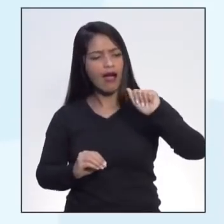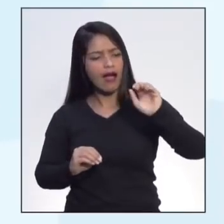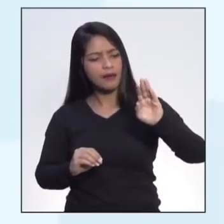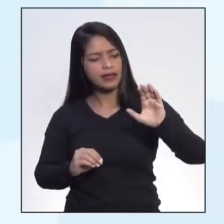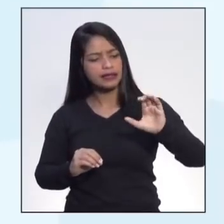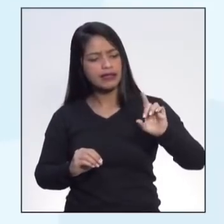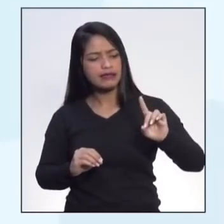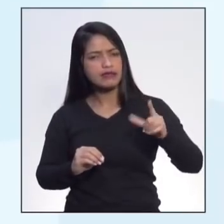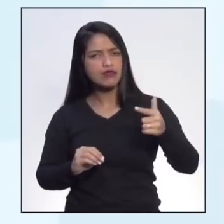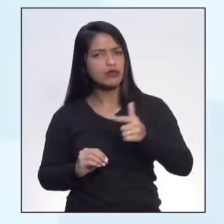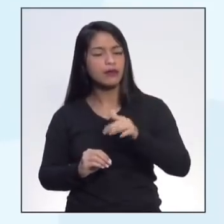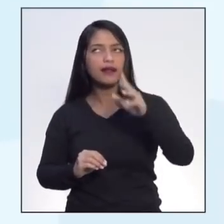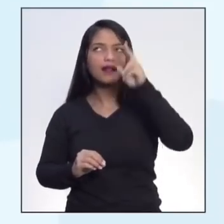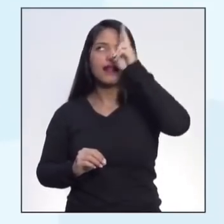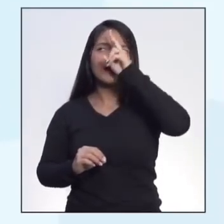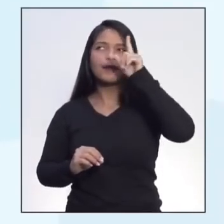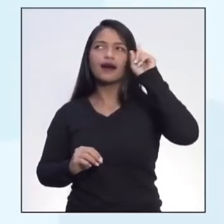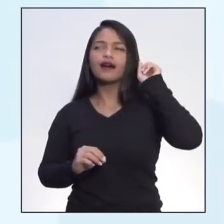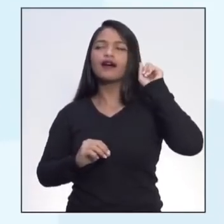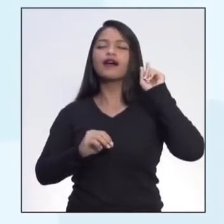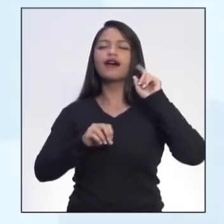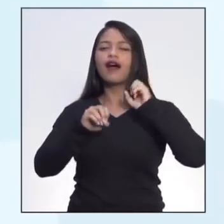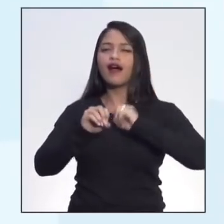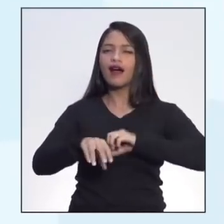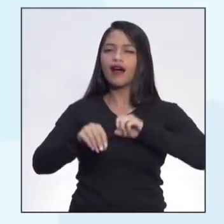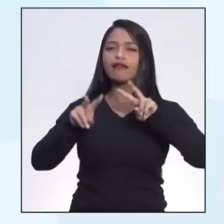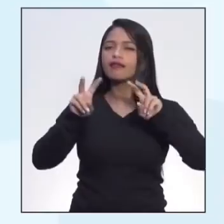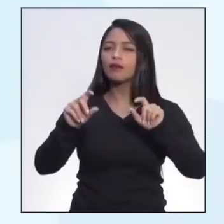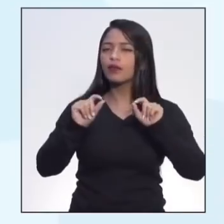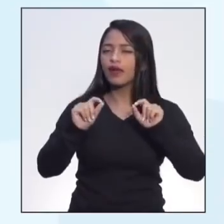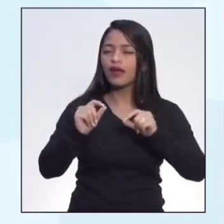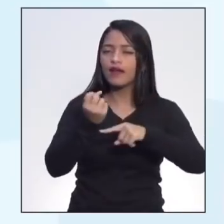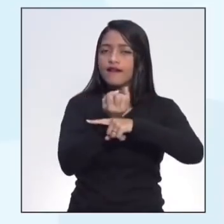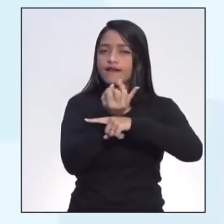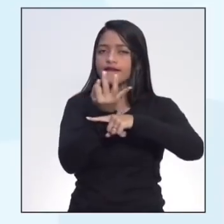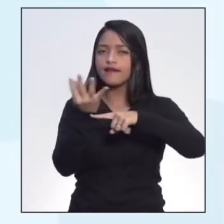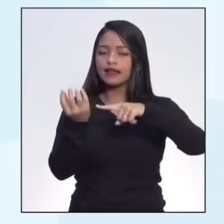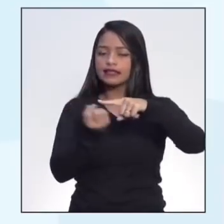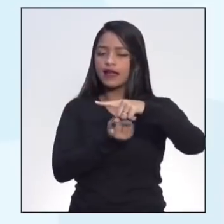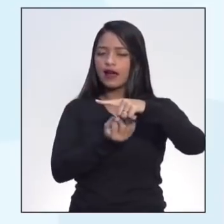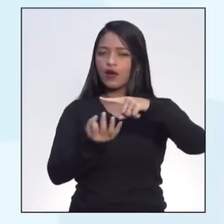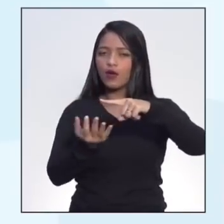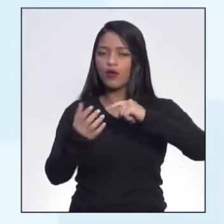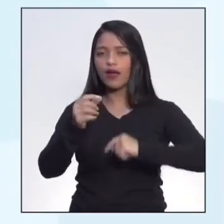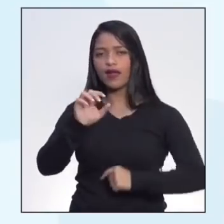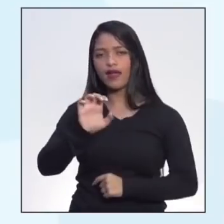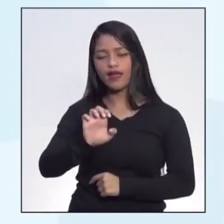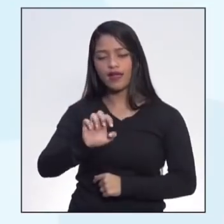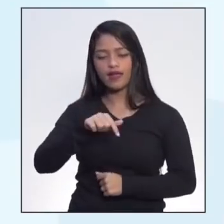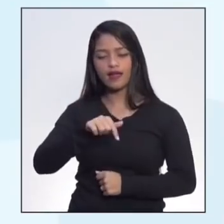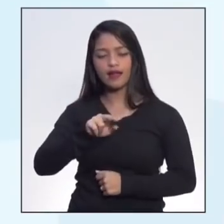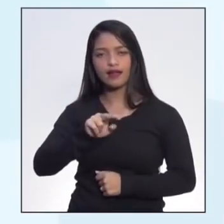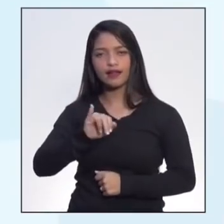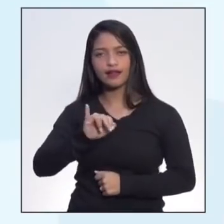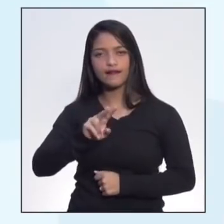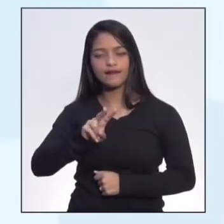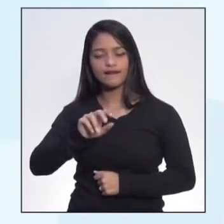lembrou das aulas sobre frações equivalentes. Importante essa informação no